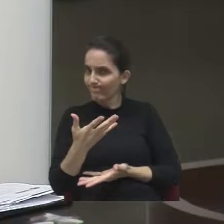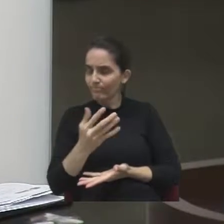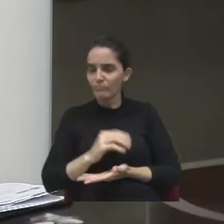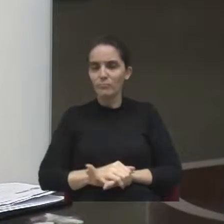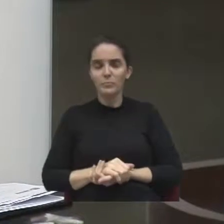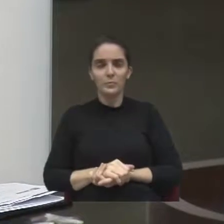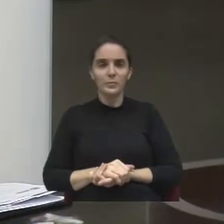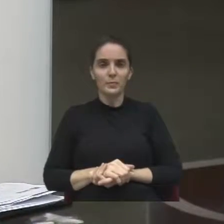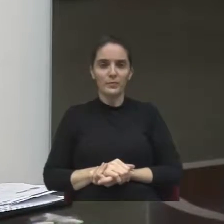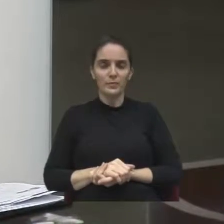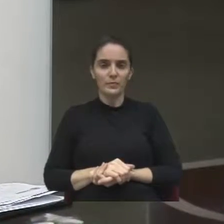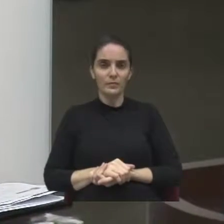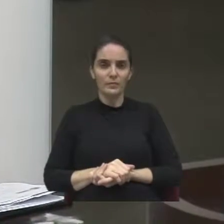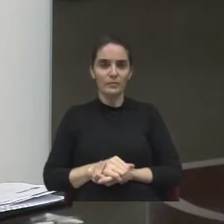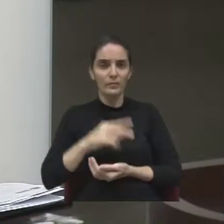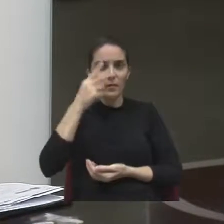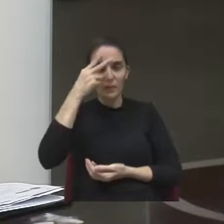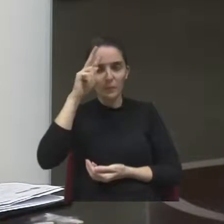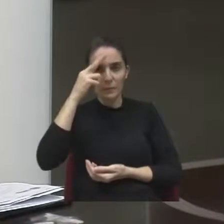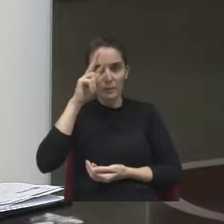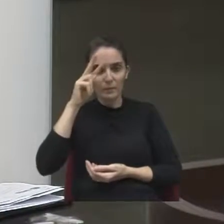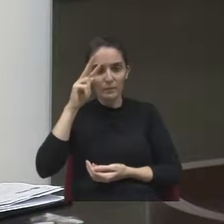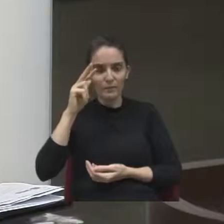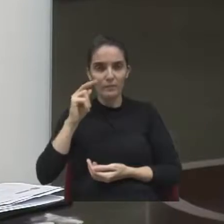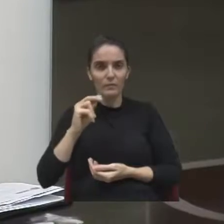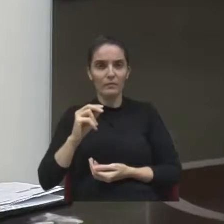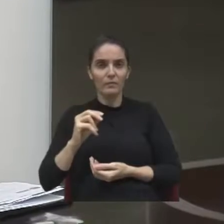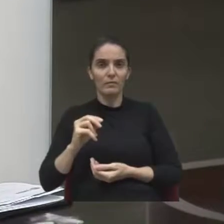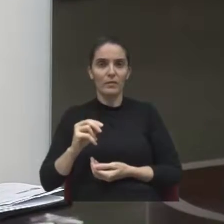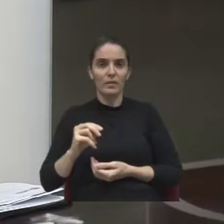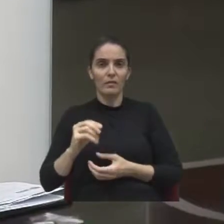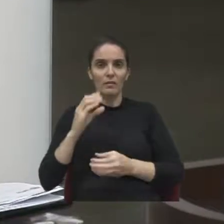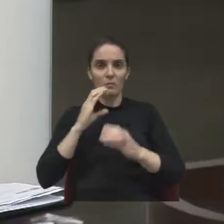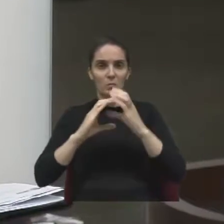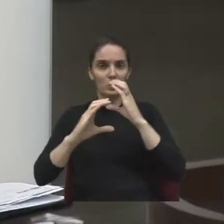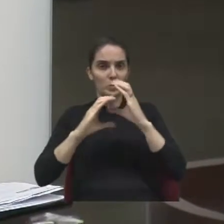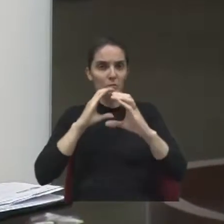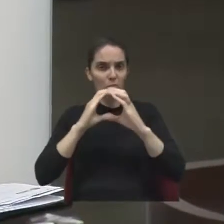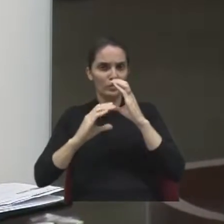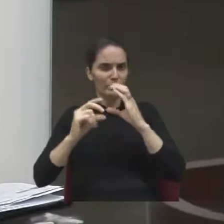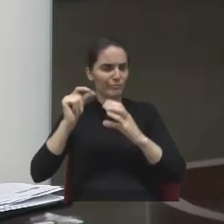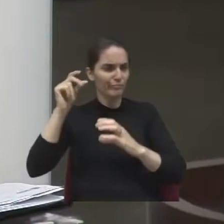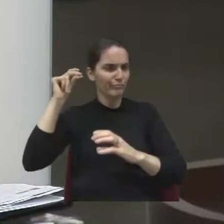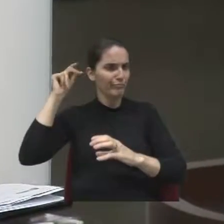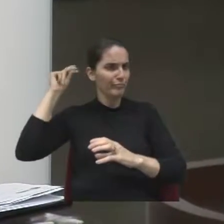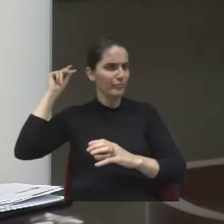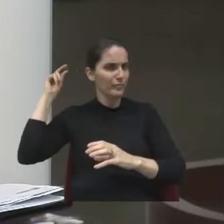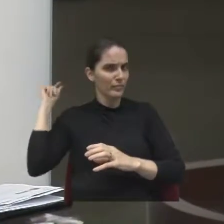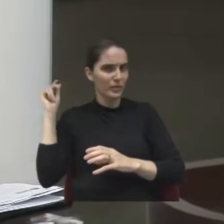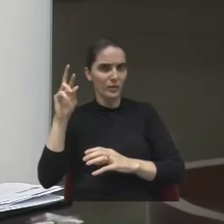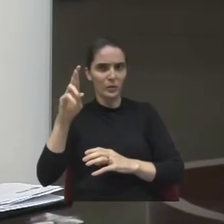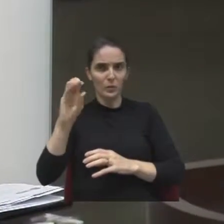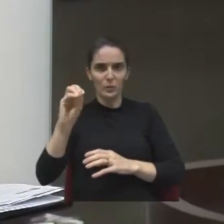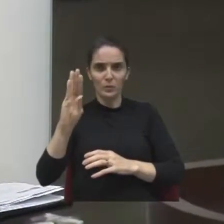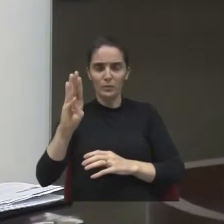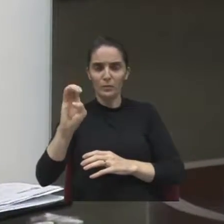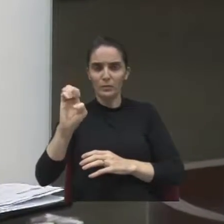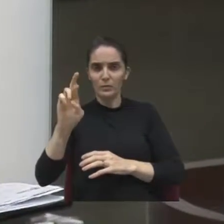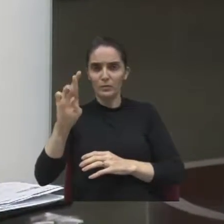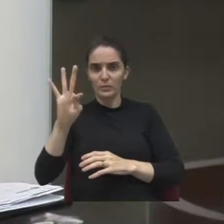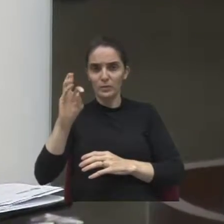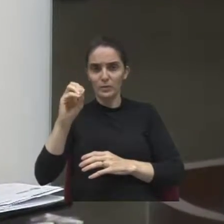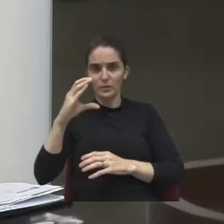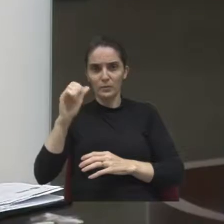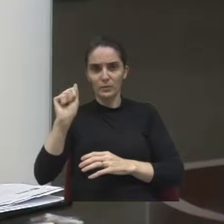Aí me lembro daquela música do Roberto Carlos, coisa antiga, mas que falava sobre as baleias.